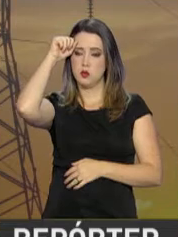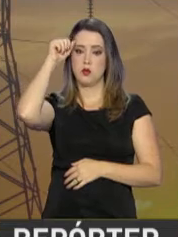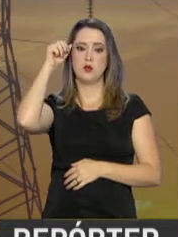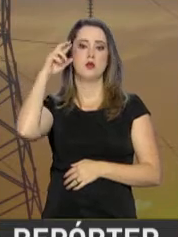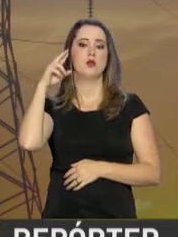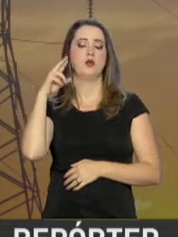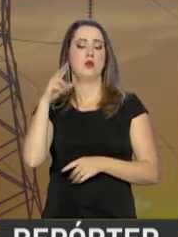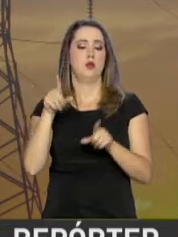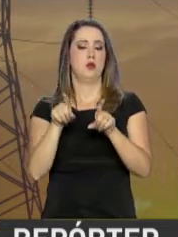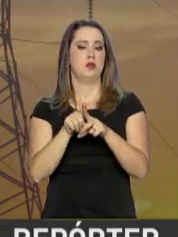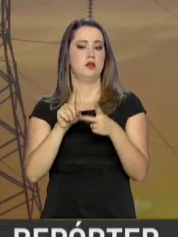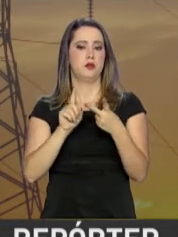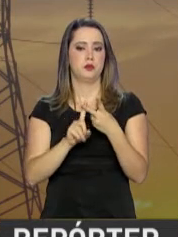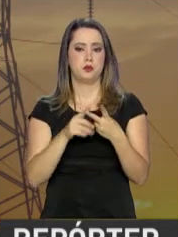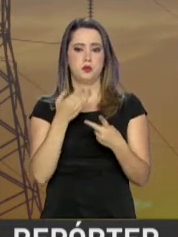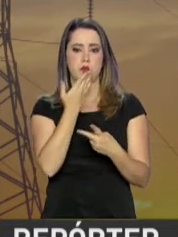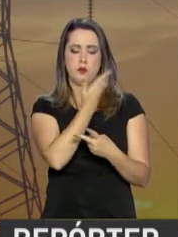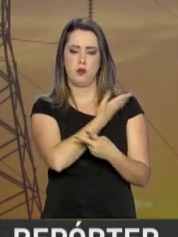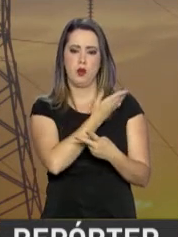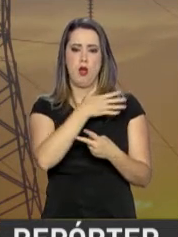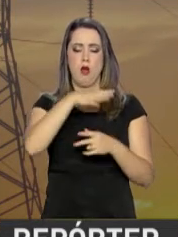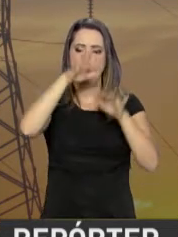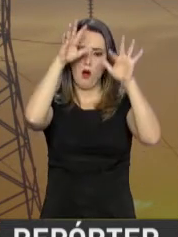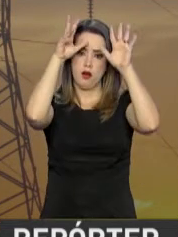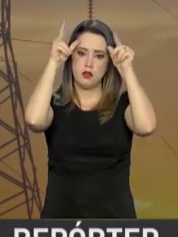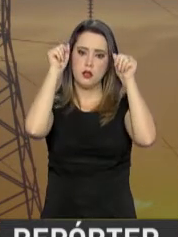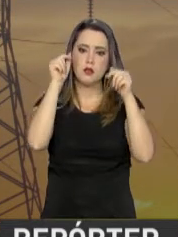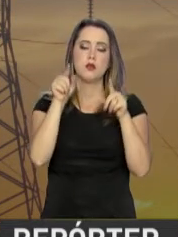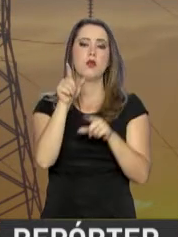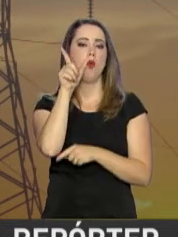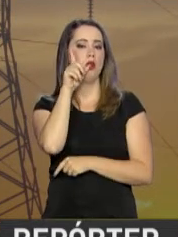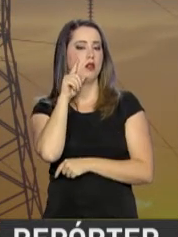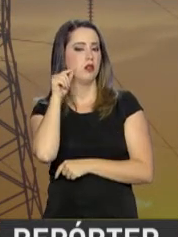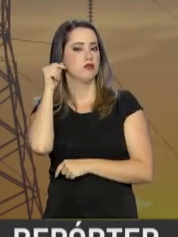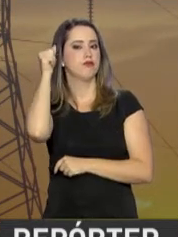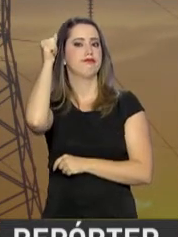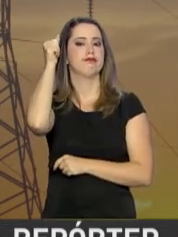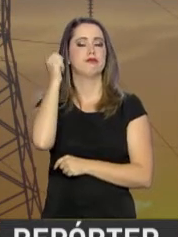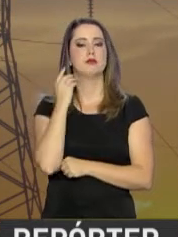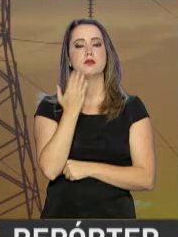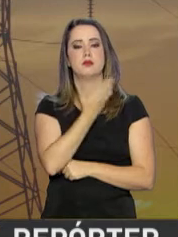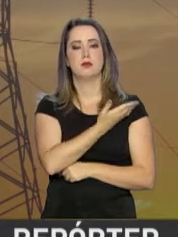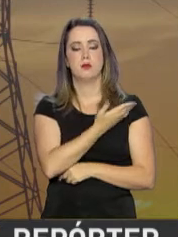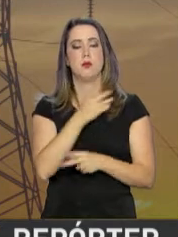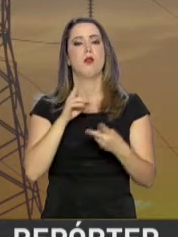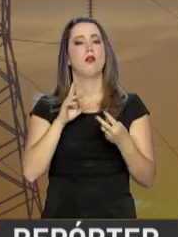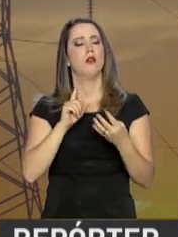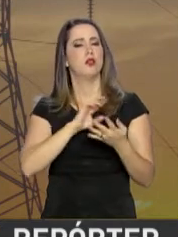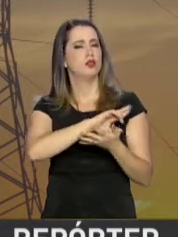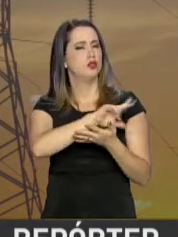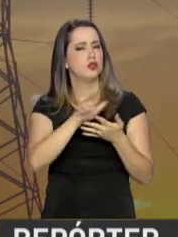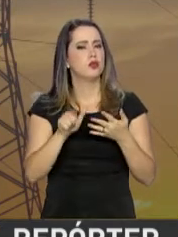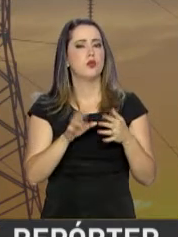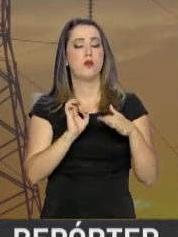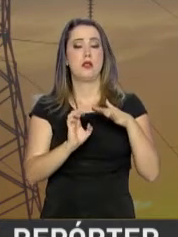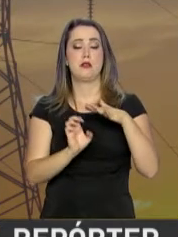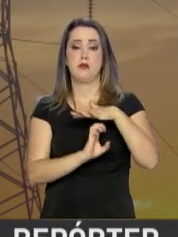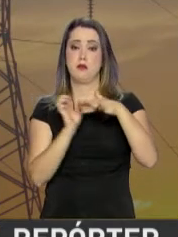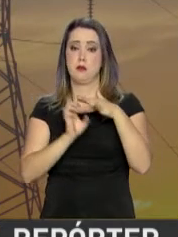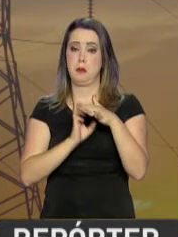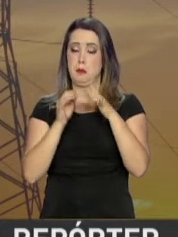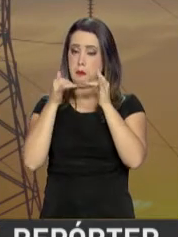Energia, Companhia de Eletricidade do Acre, Companhia Energética de Alagoas, Companhia